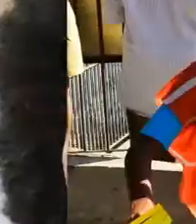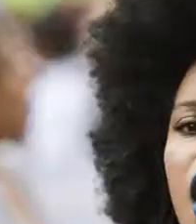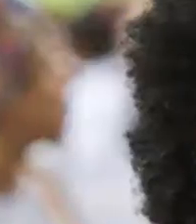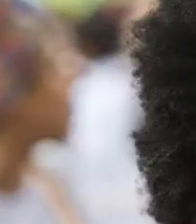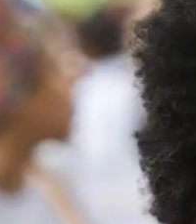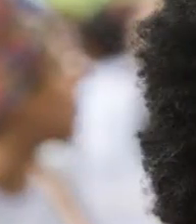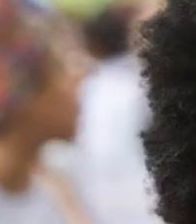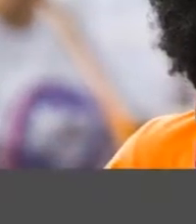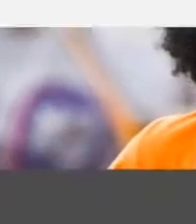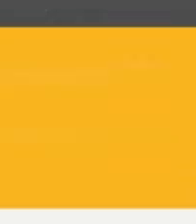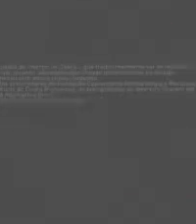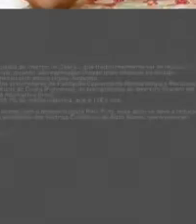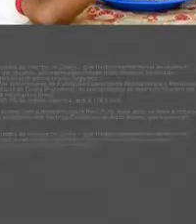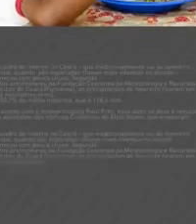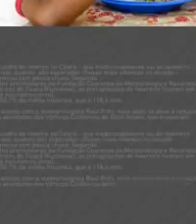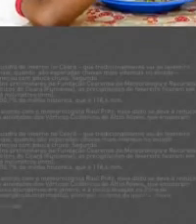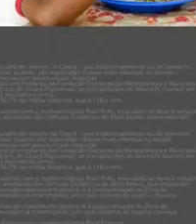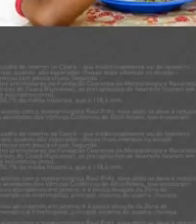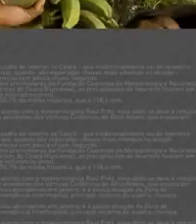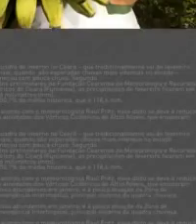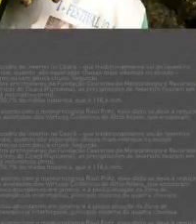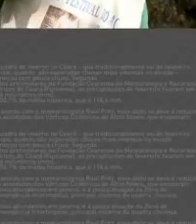E aí